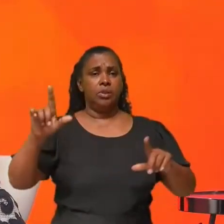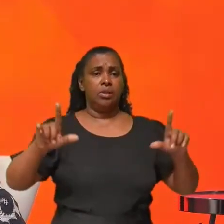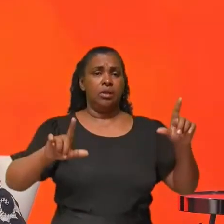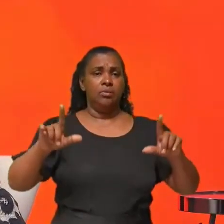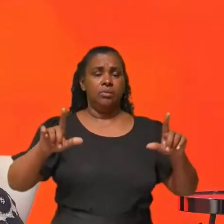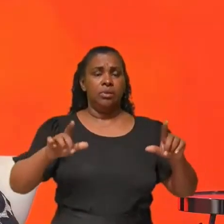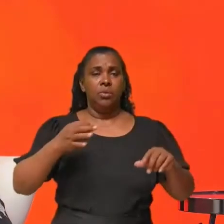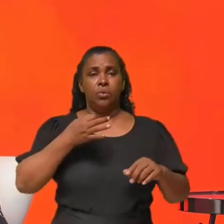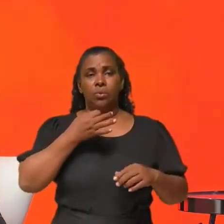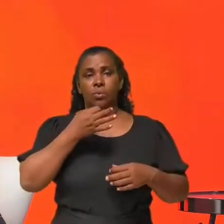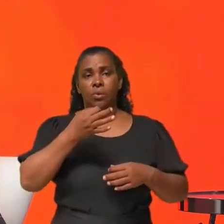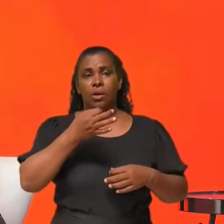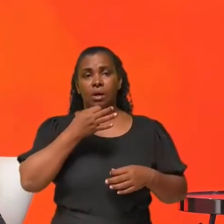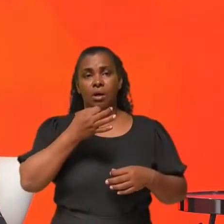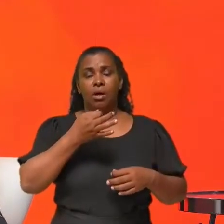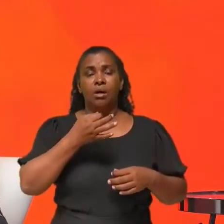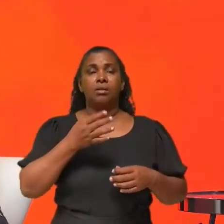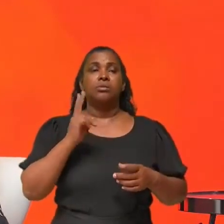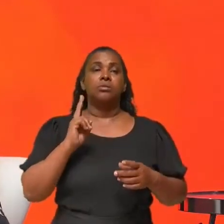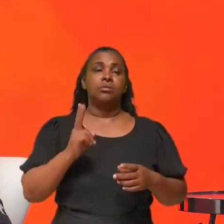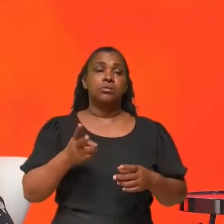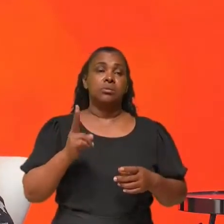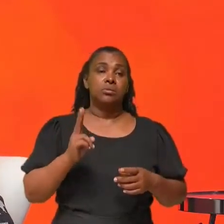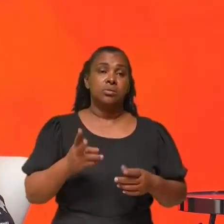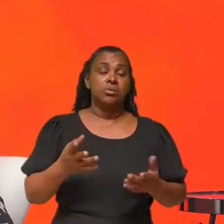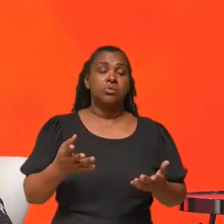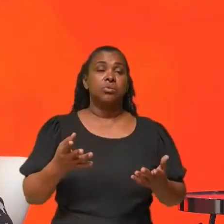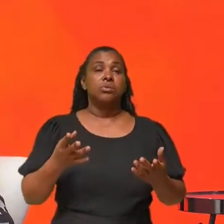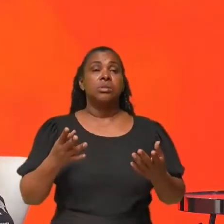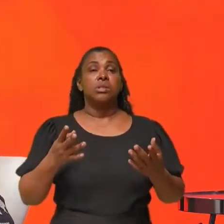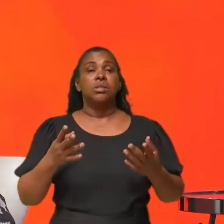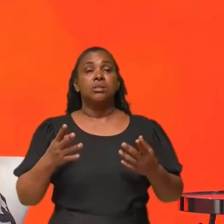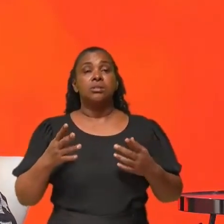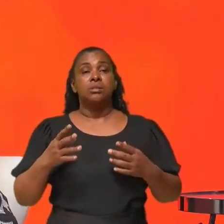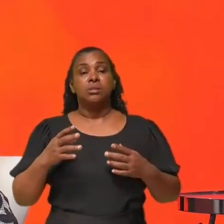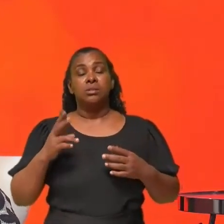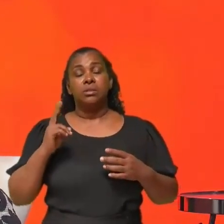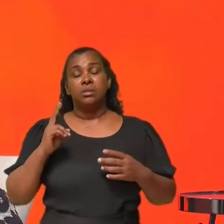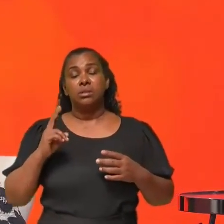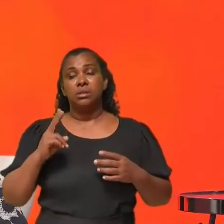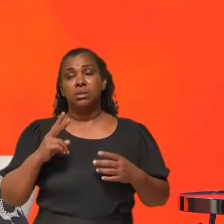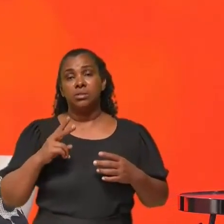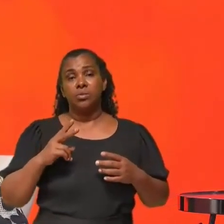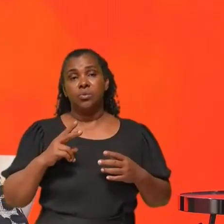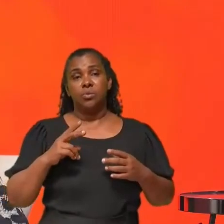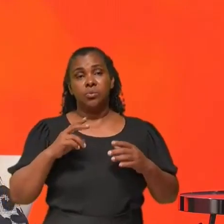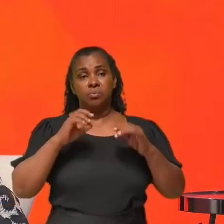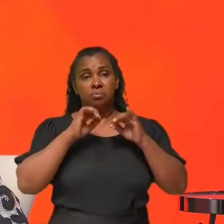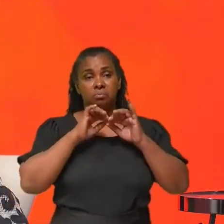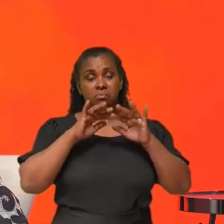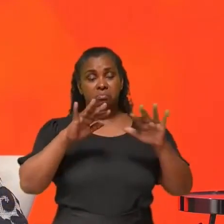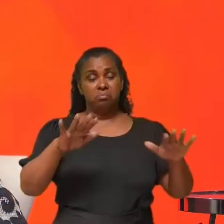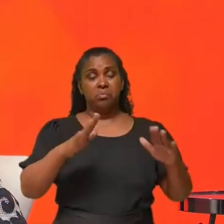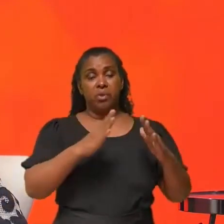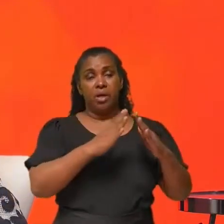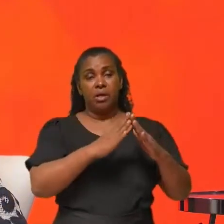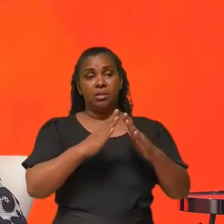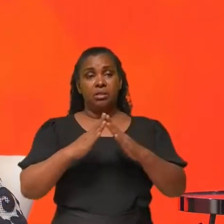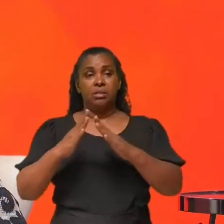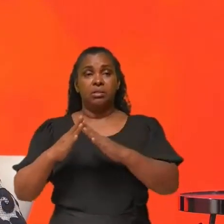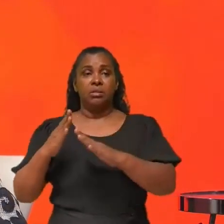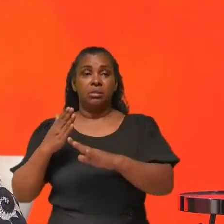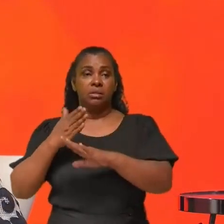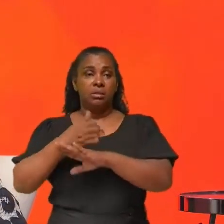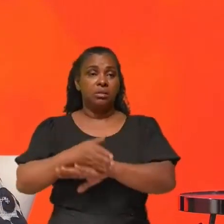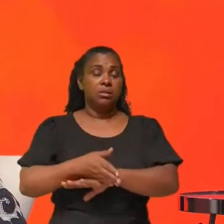seguem sendo veículos que chegam em muitas casas. E eu até mencionaria a nossa própria experiência